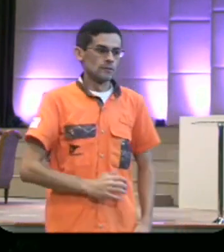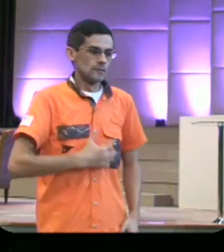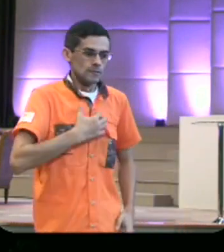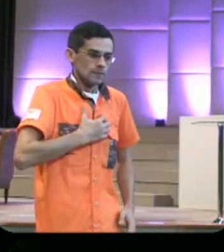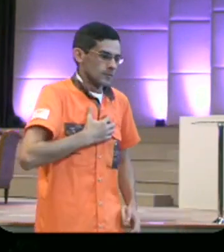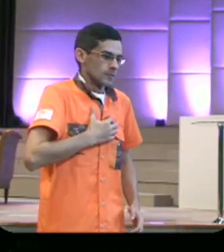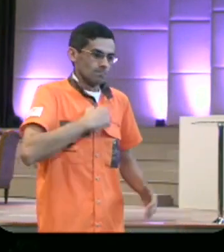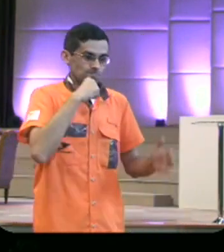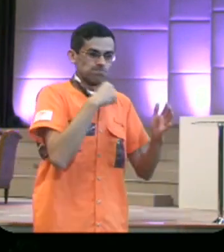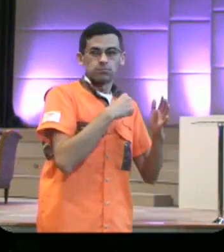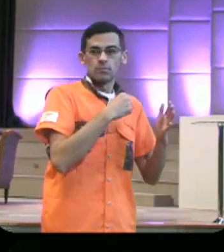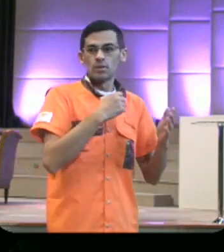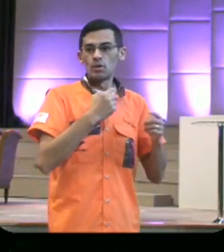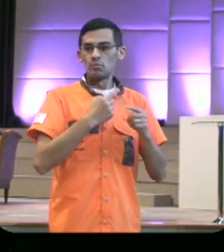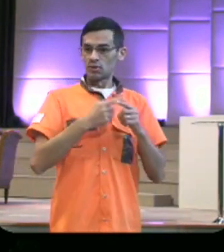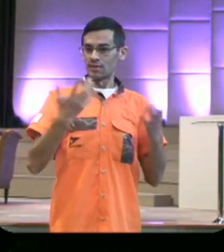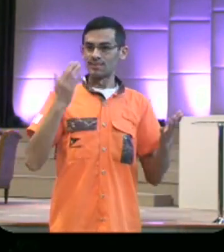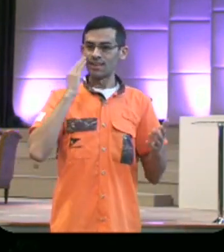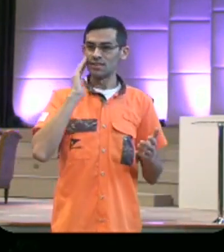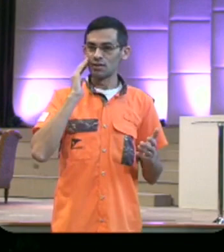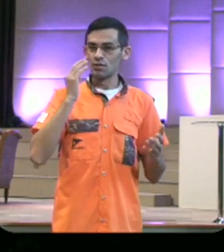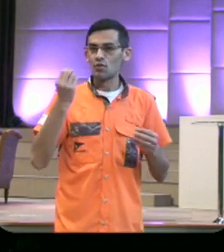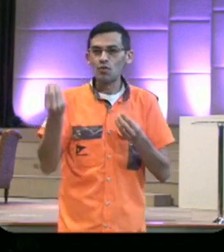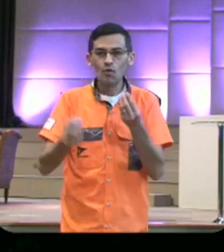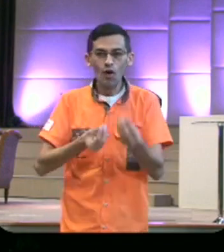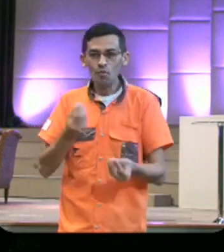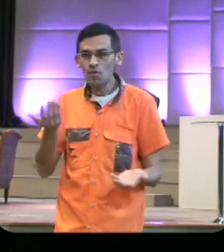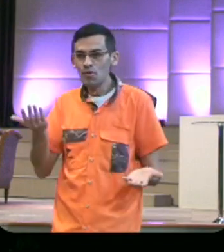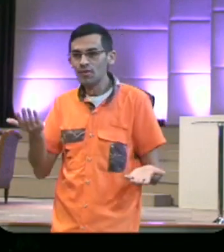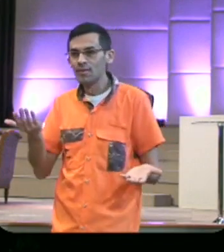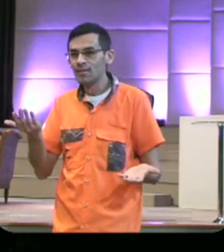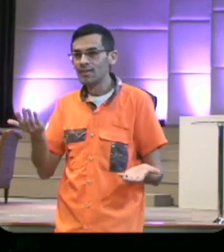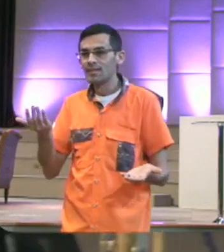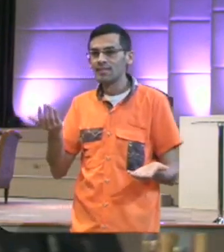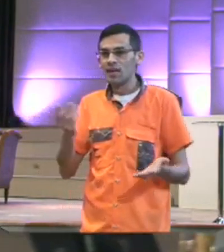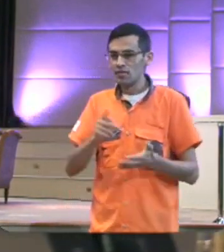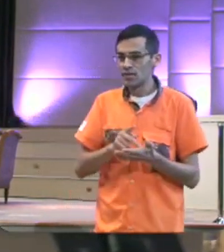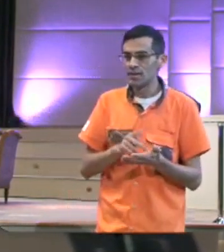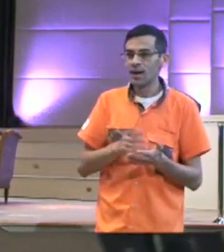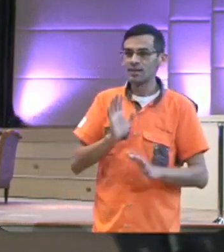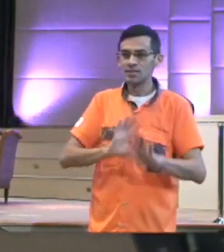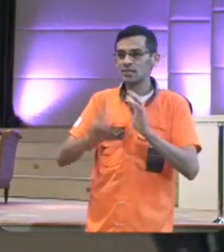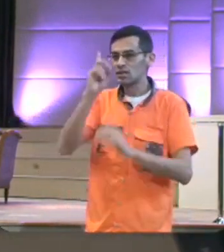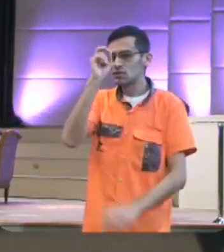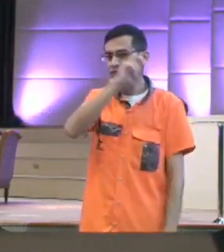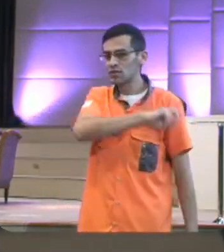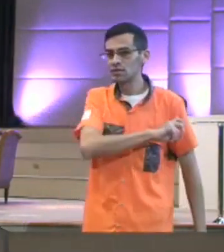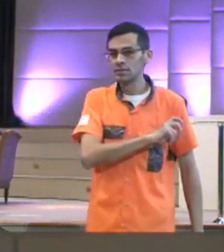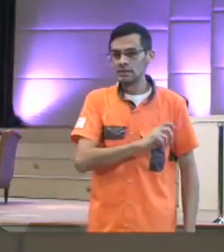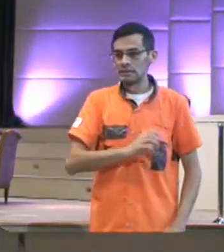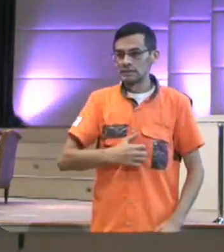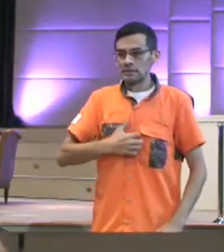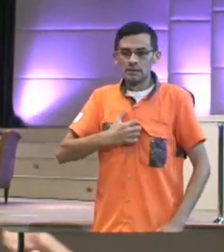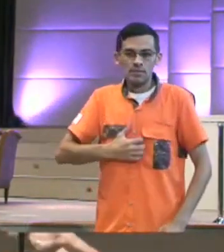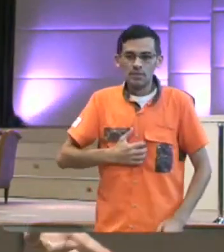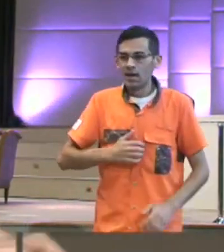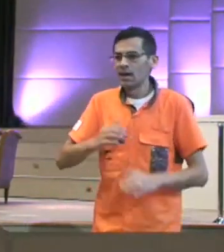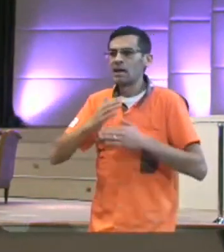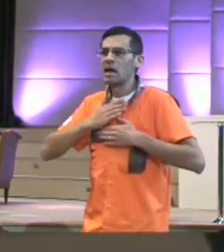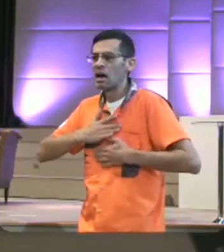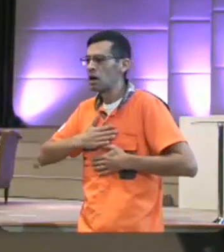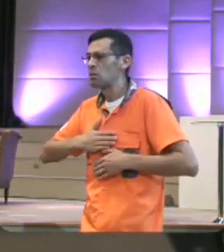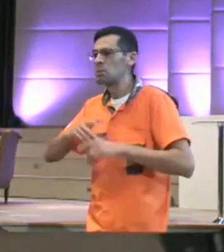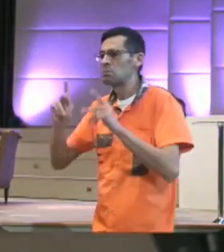vontade de dar um murro, não é verdade? Eu sou eu só, não é? Não é verdade? Um negócio sobe assim, dá uma